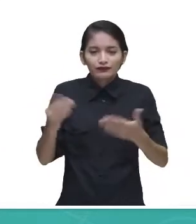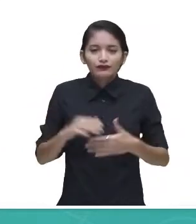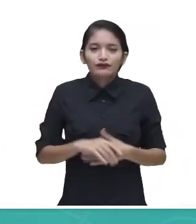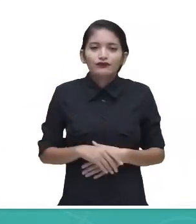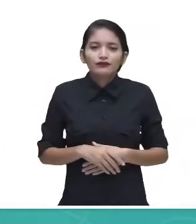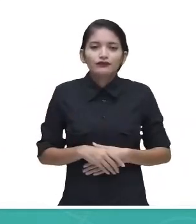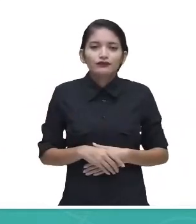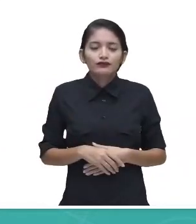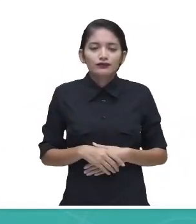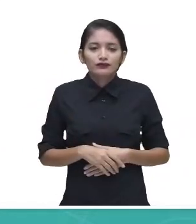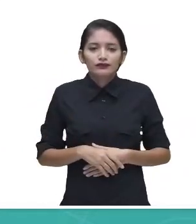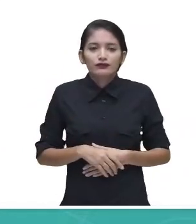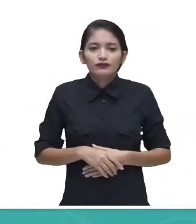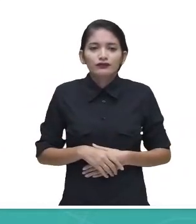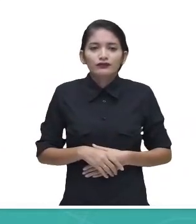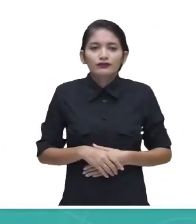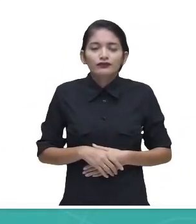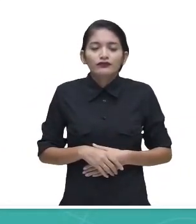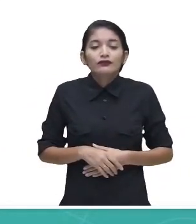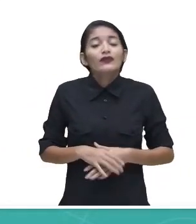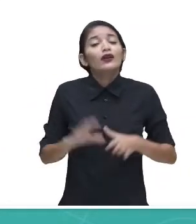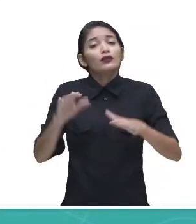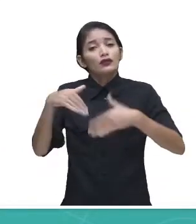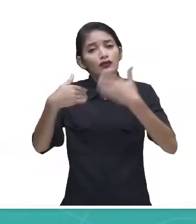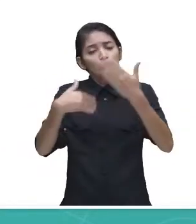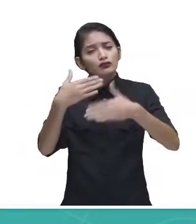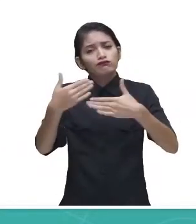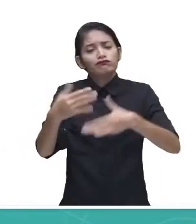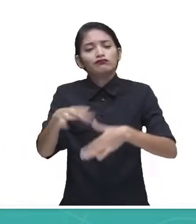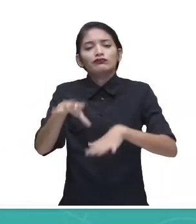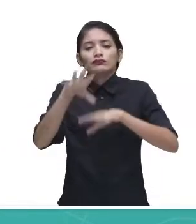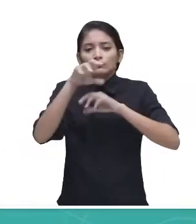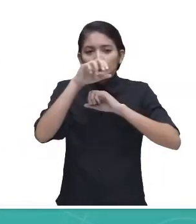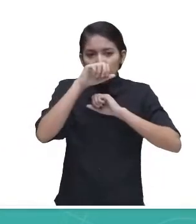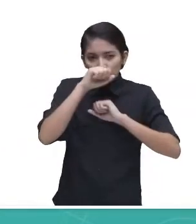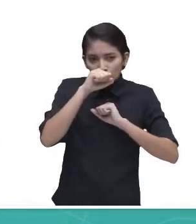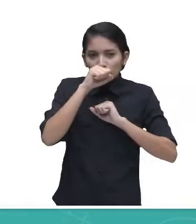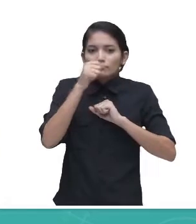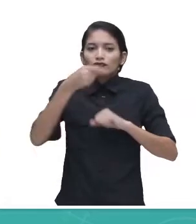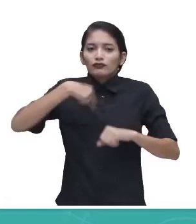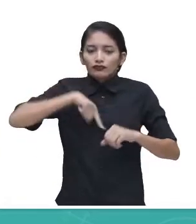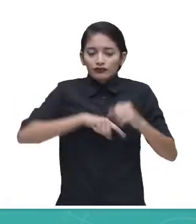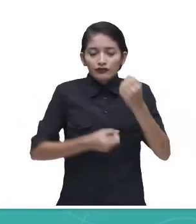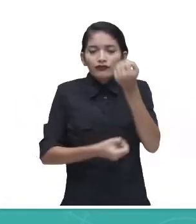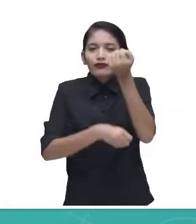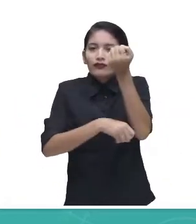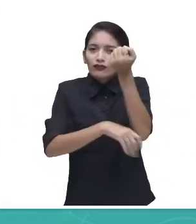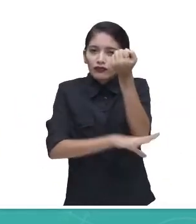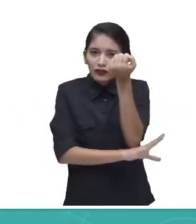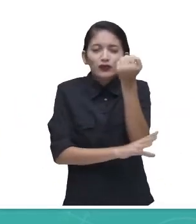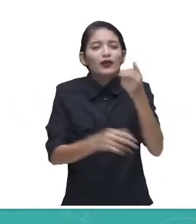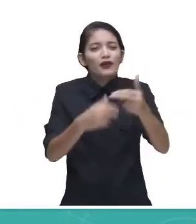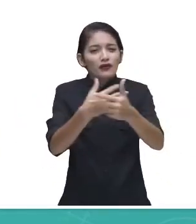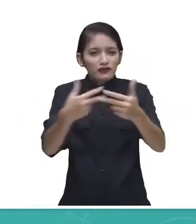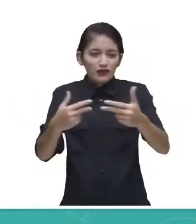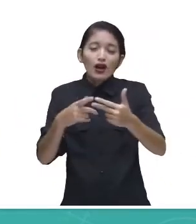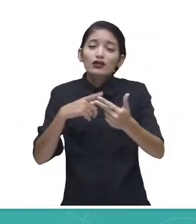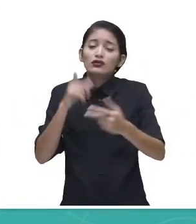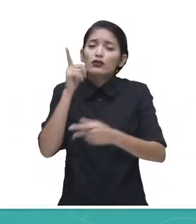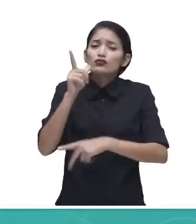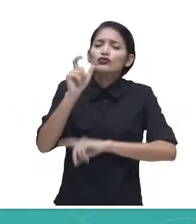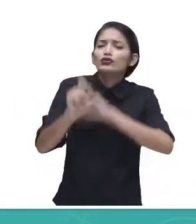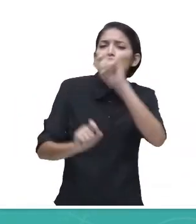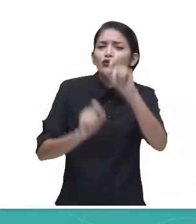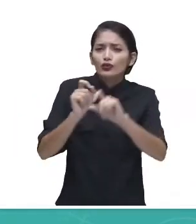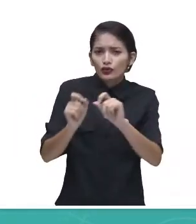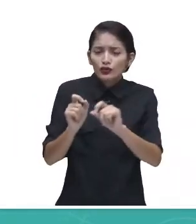cartela. Os processos de respiração, digestão e excreção garantem, por exemplo,